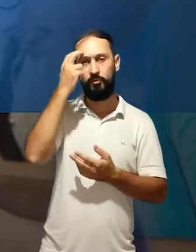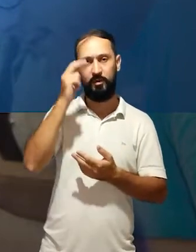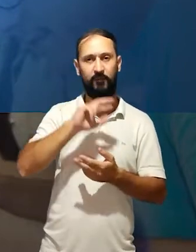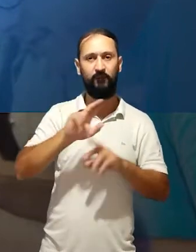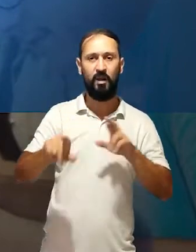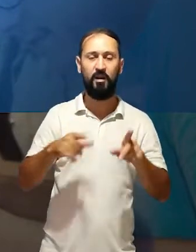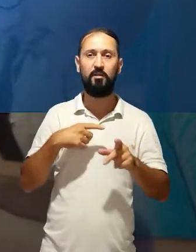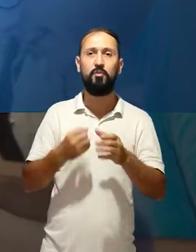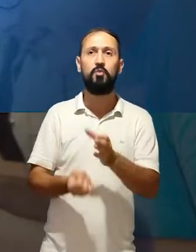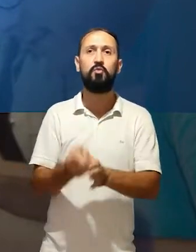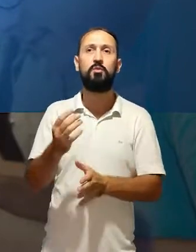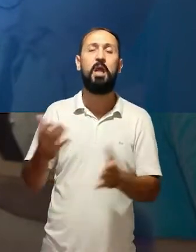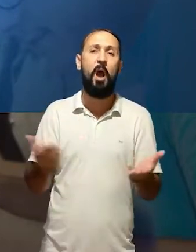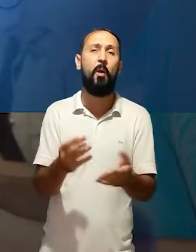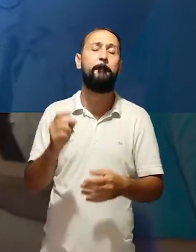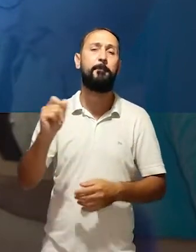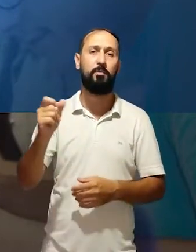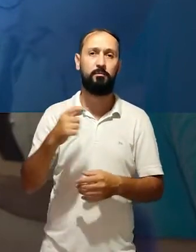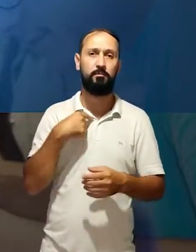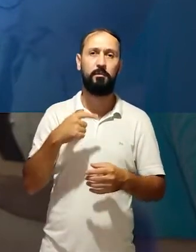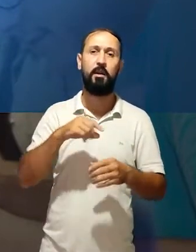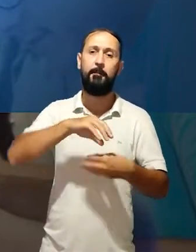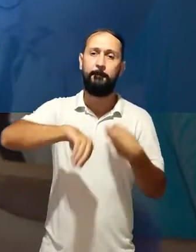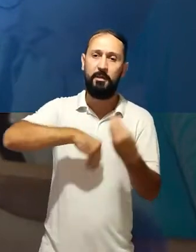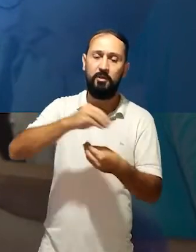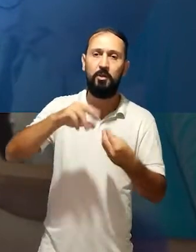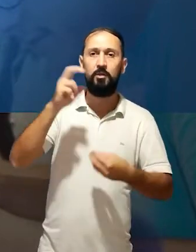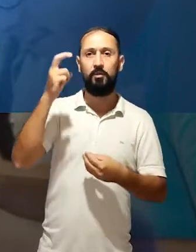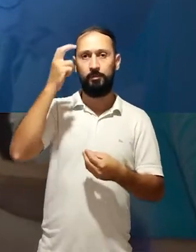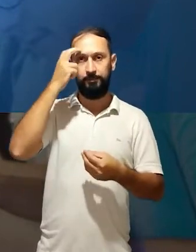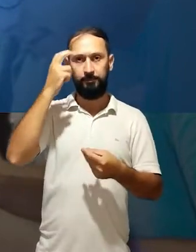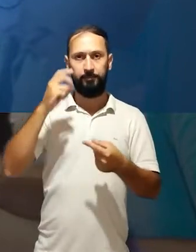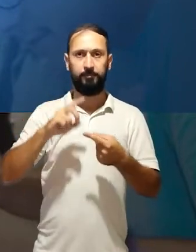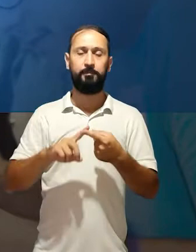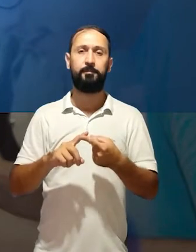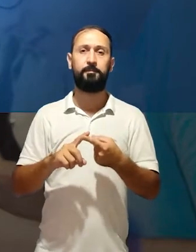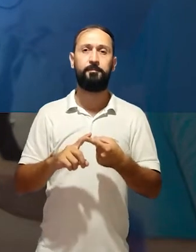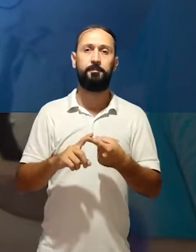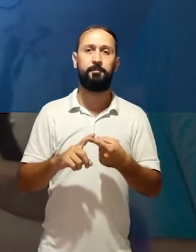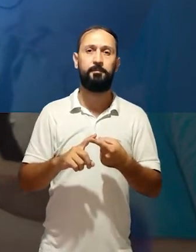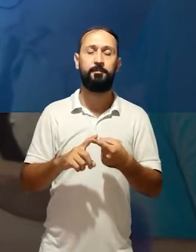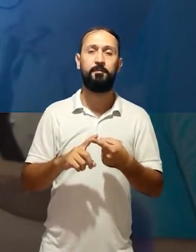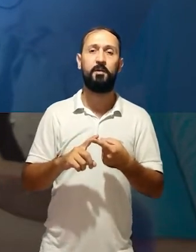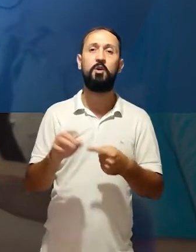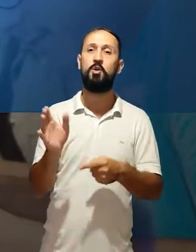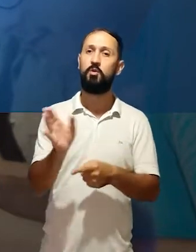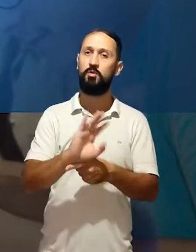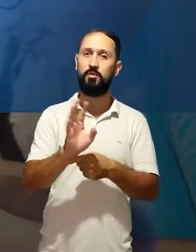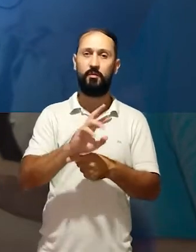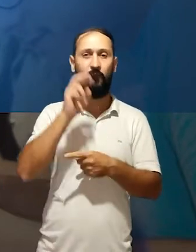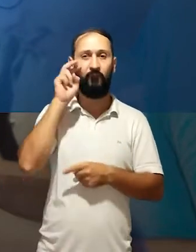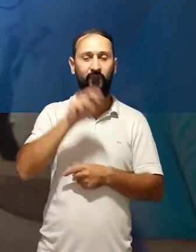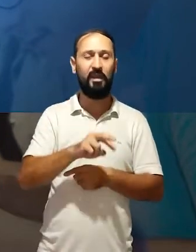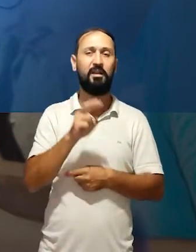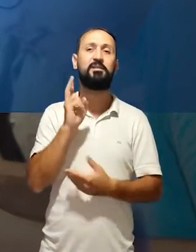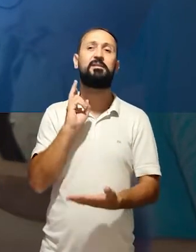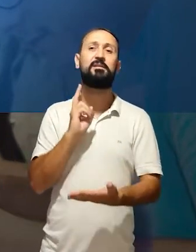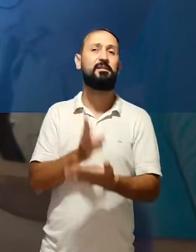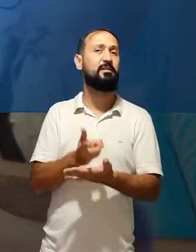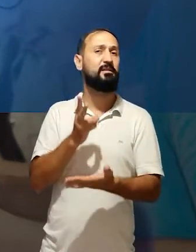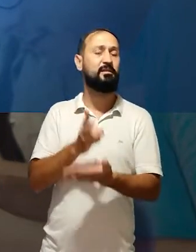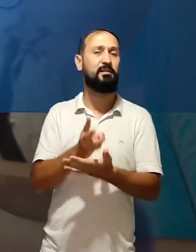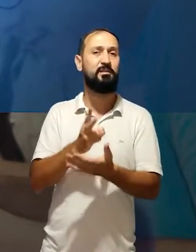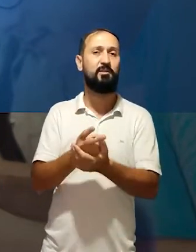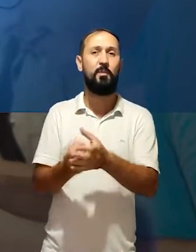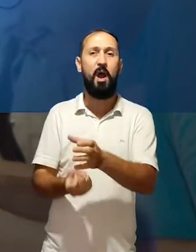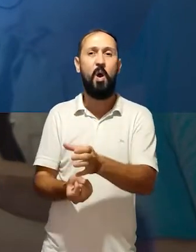multicultural. Ele não nasce de um estalo assim. Ele é a mistura de várias culturas, e os filmes que eu via sempre